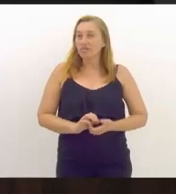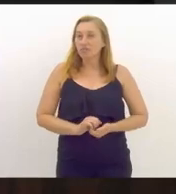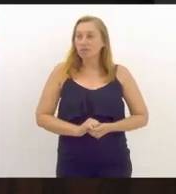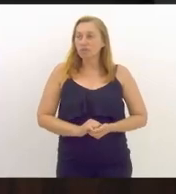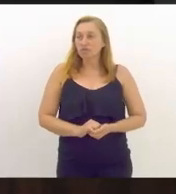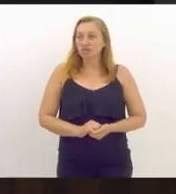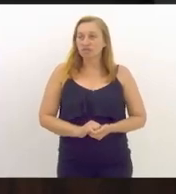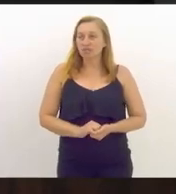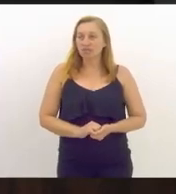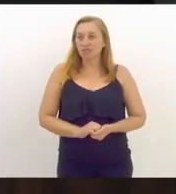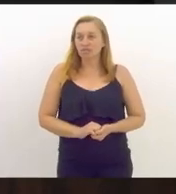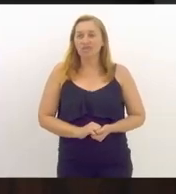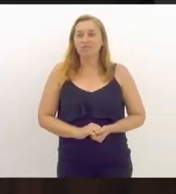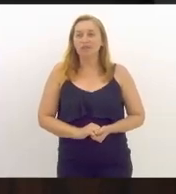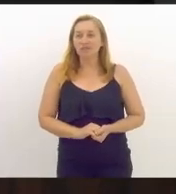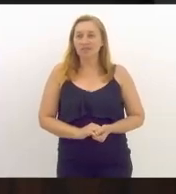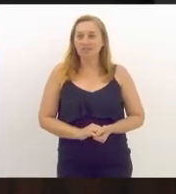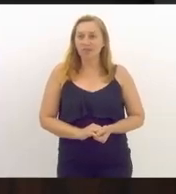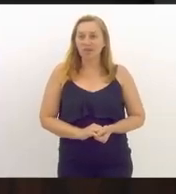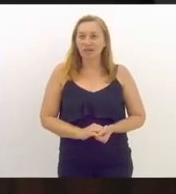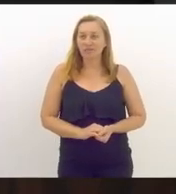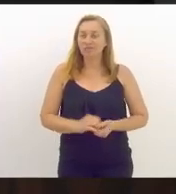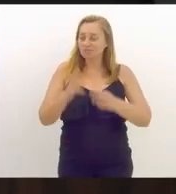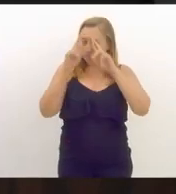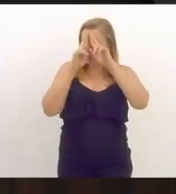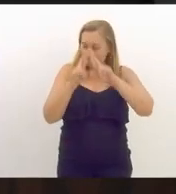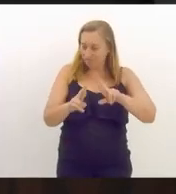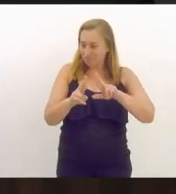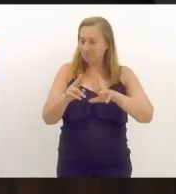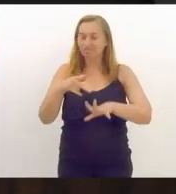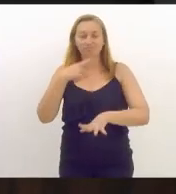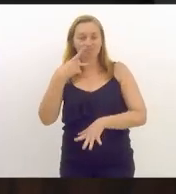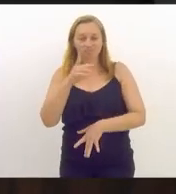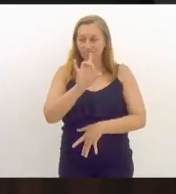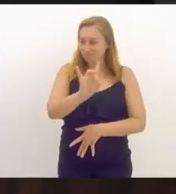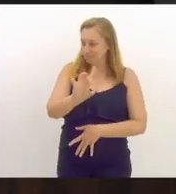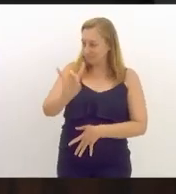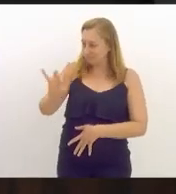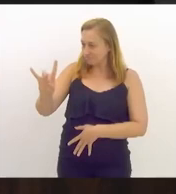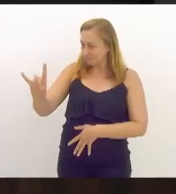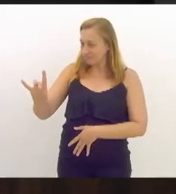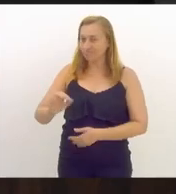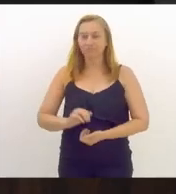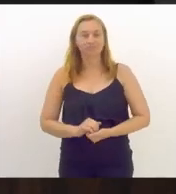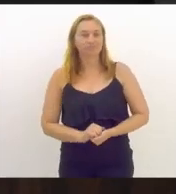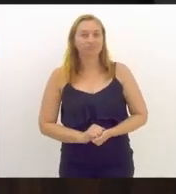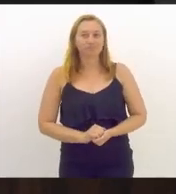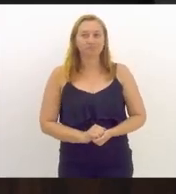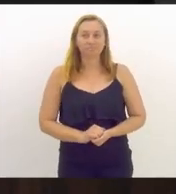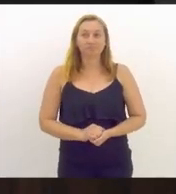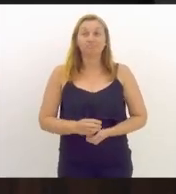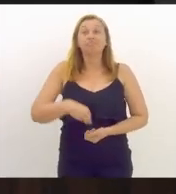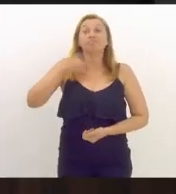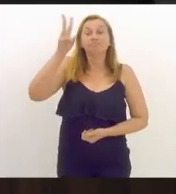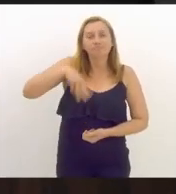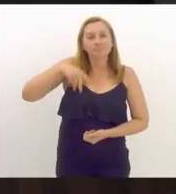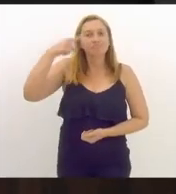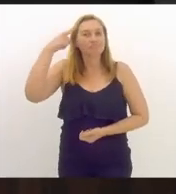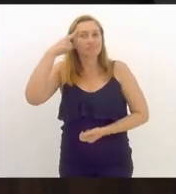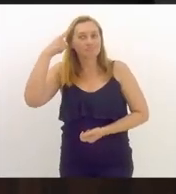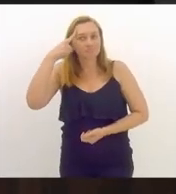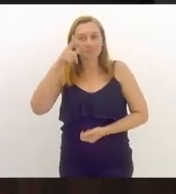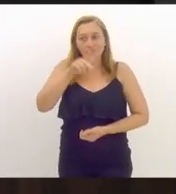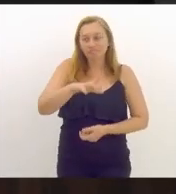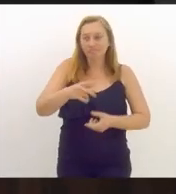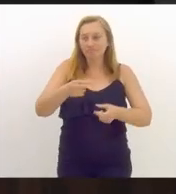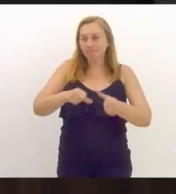ele deseja a gente respeita o contraditório respeitamos quem pensa diferente mas